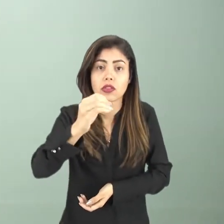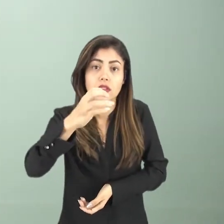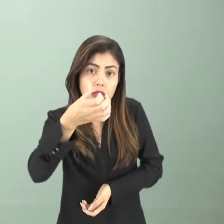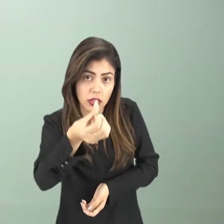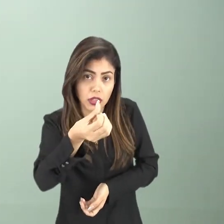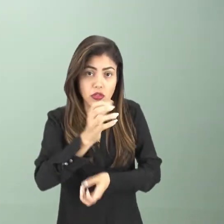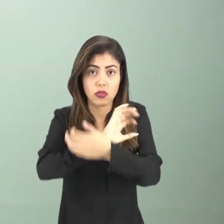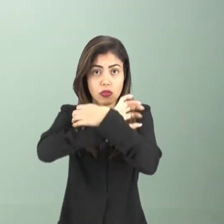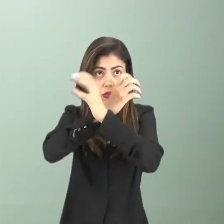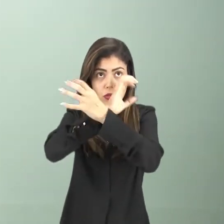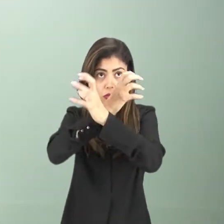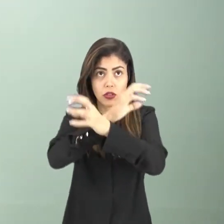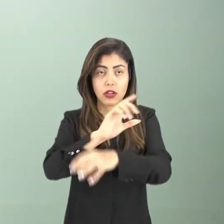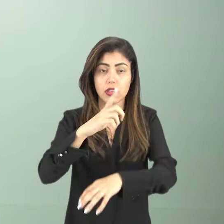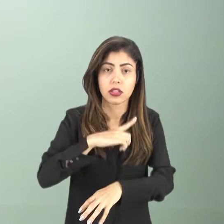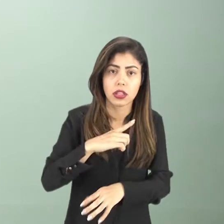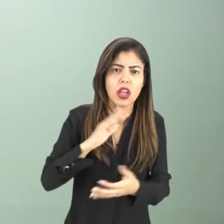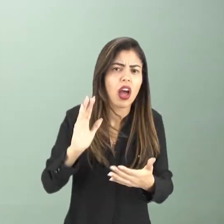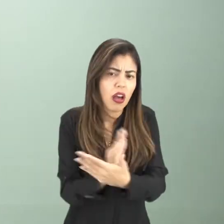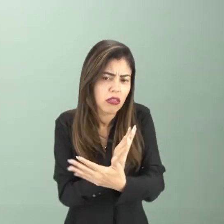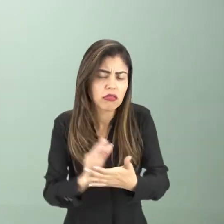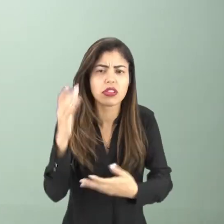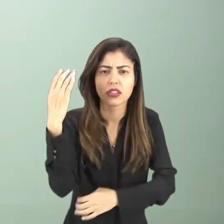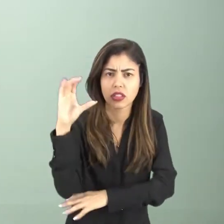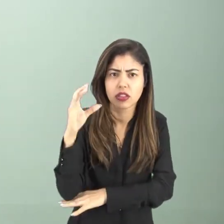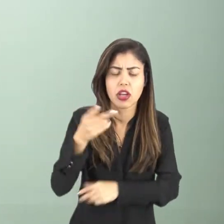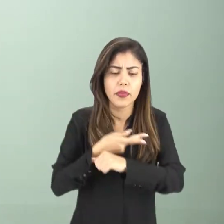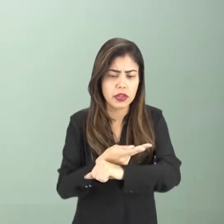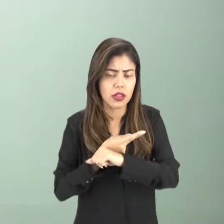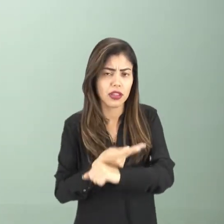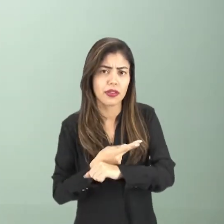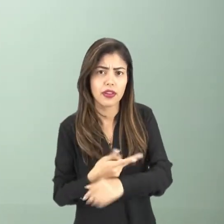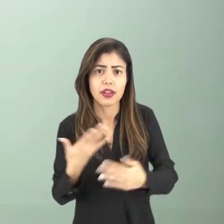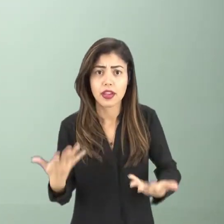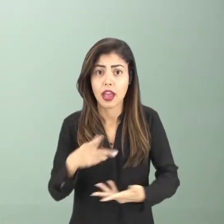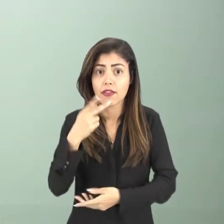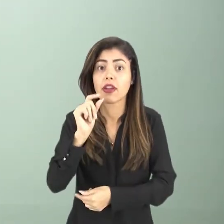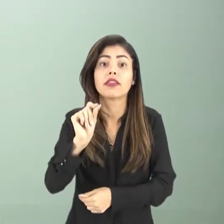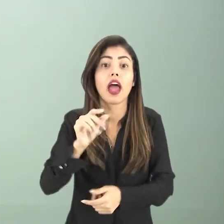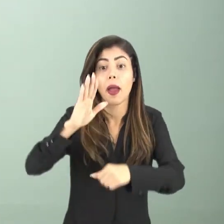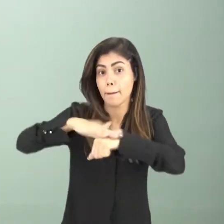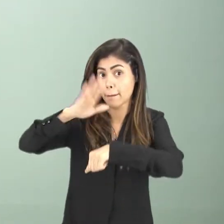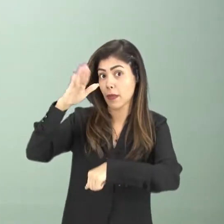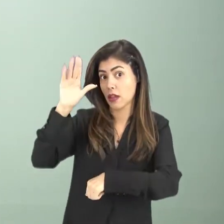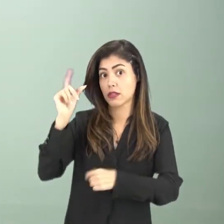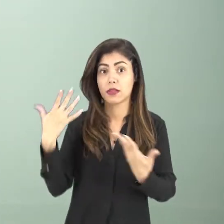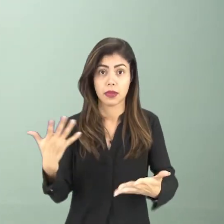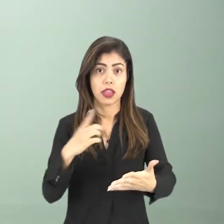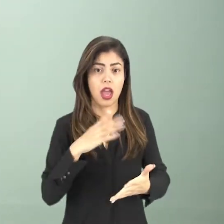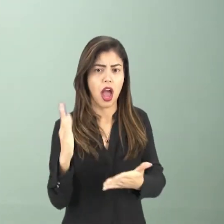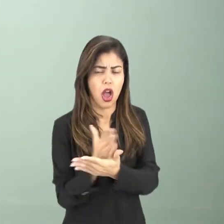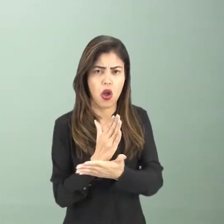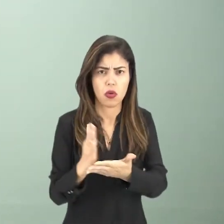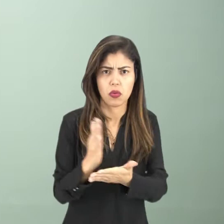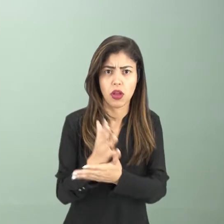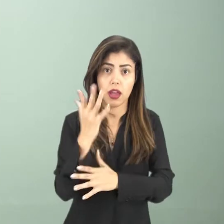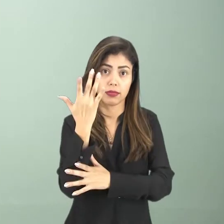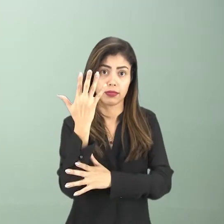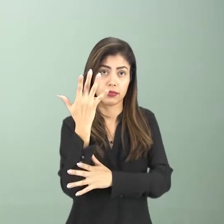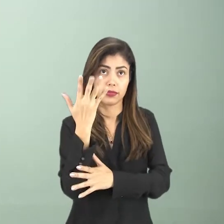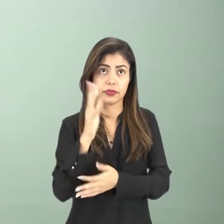206 ossos. Existem alguns cientistas, alguns pesquisadores que dizem que tem mais se considerarem alguns ossos aí da